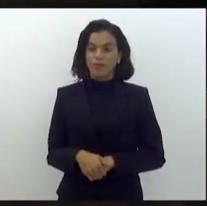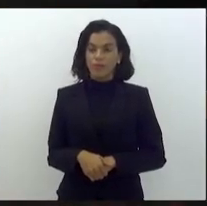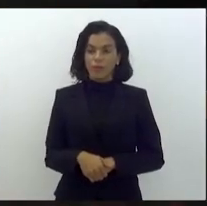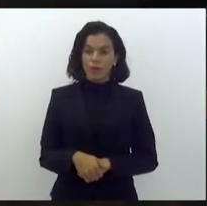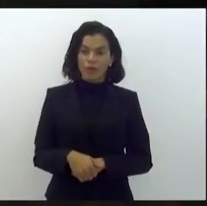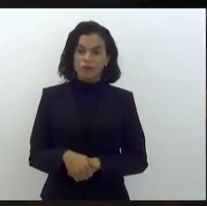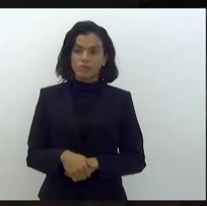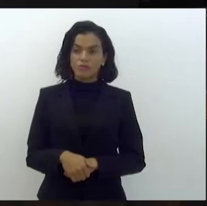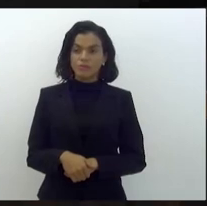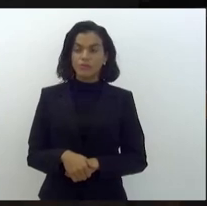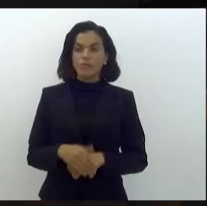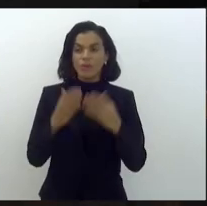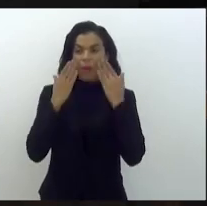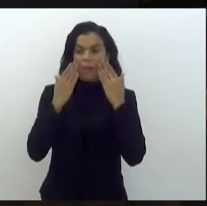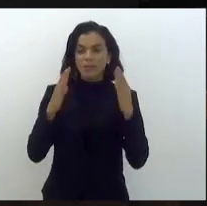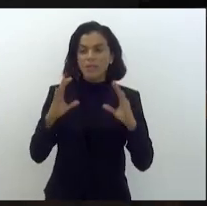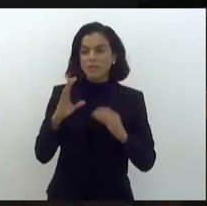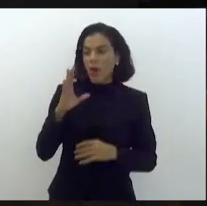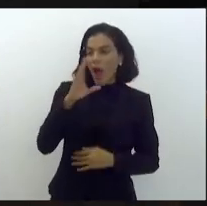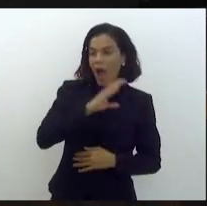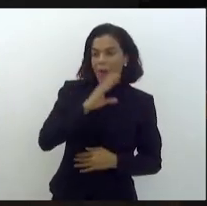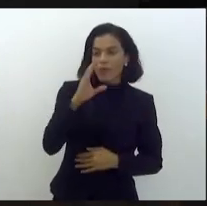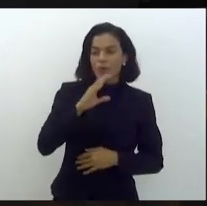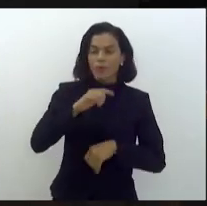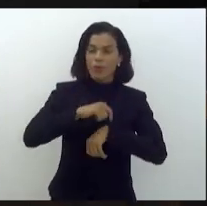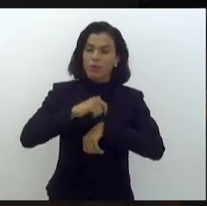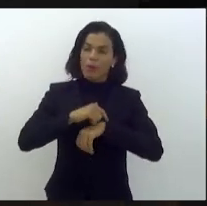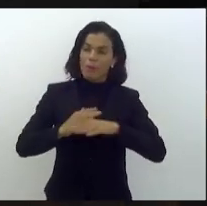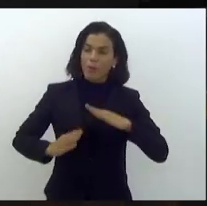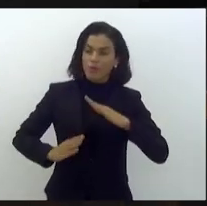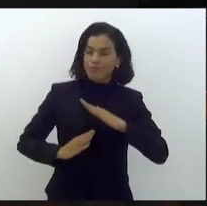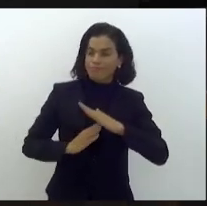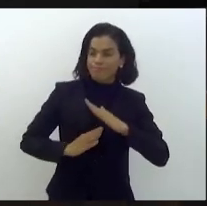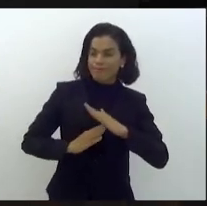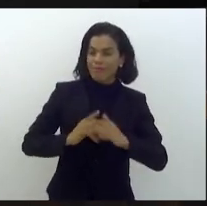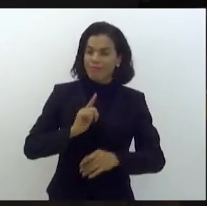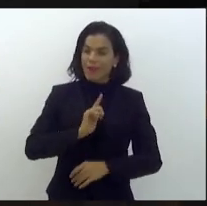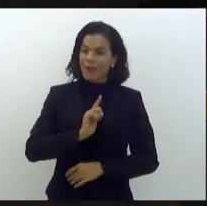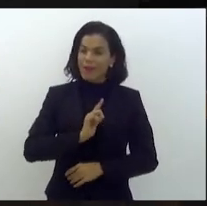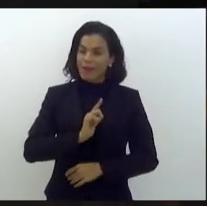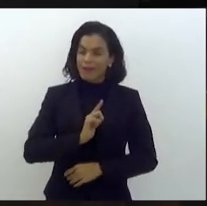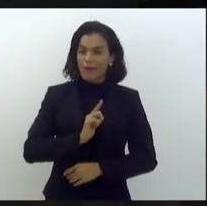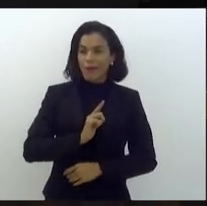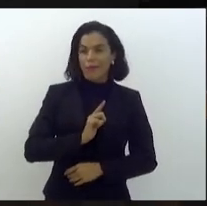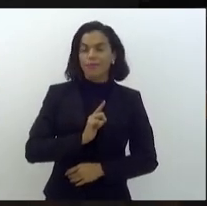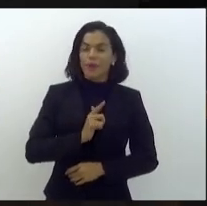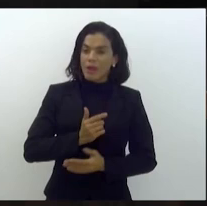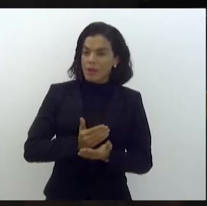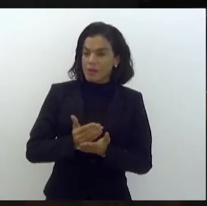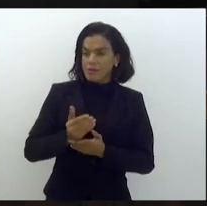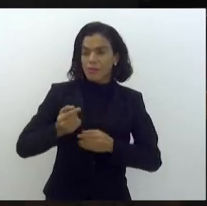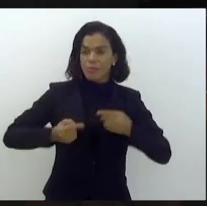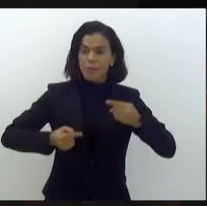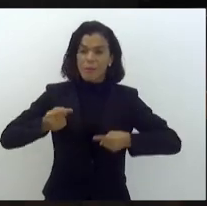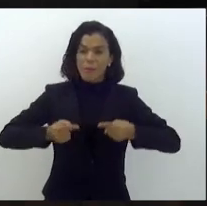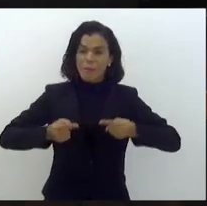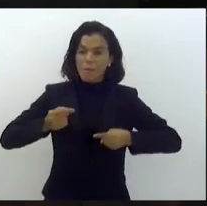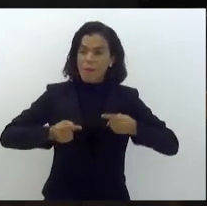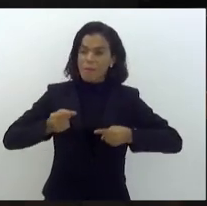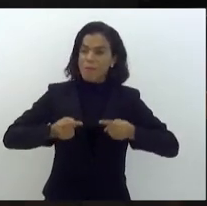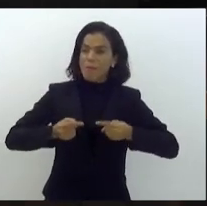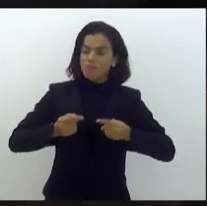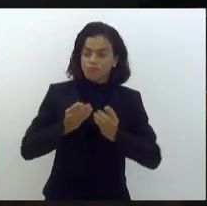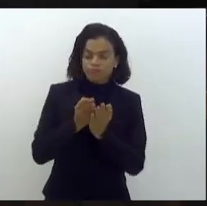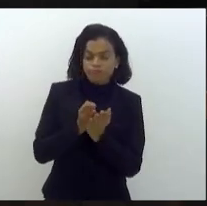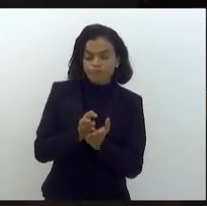bom vou fazer uma apresentação bem rápida porque a gente está com tempo um pouco limitado iniciar o debate Espero que seja um debate para